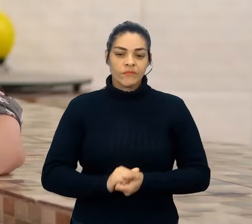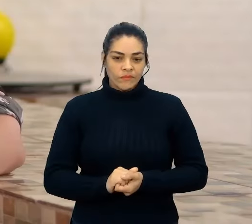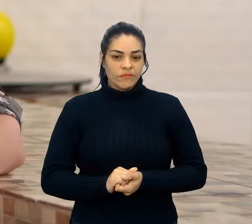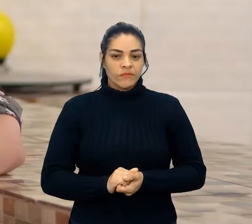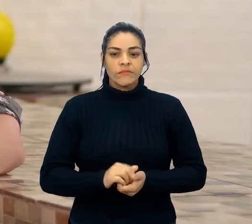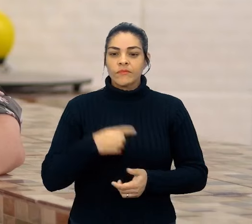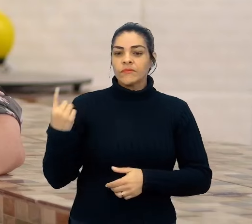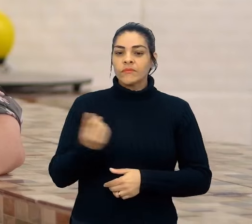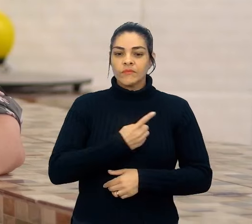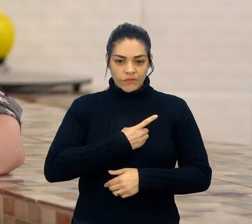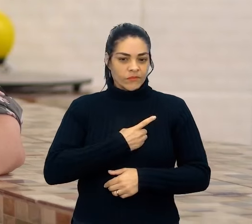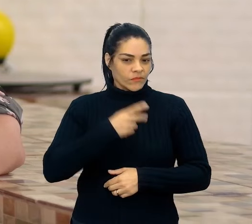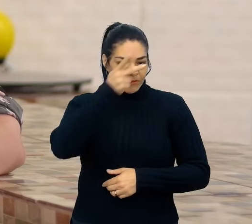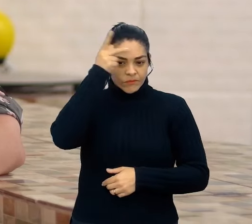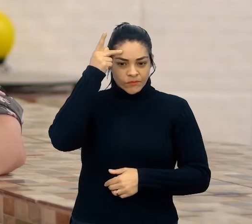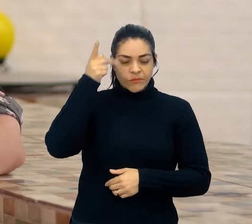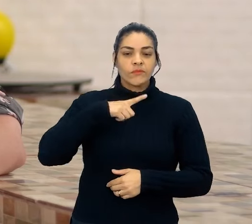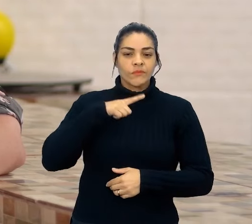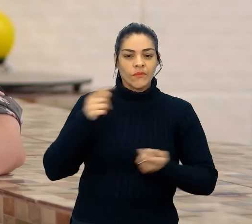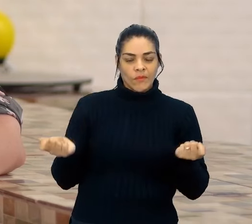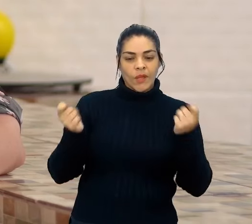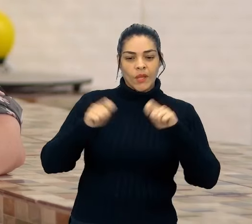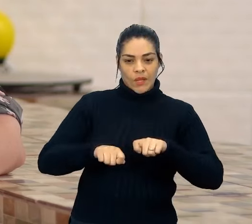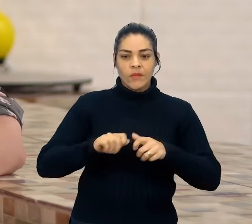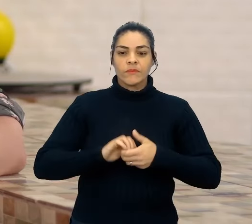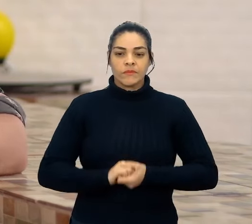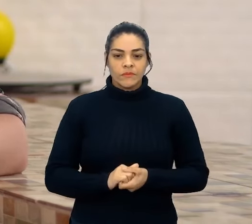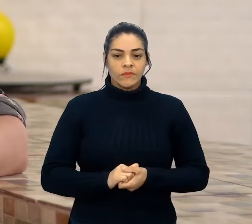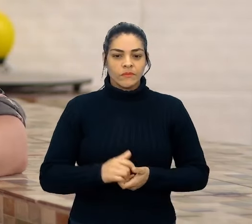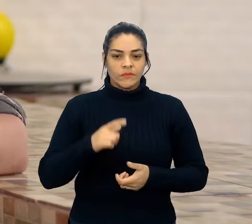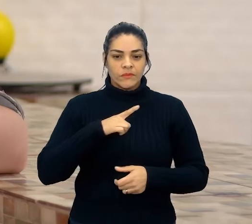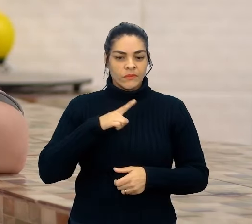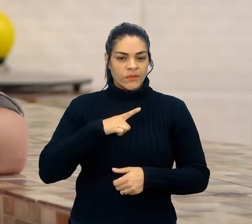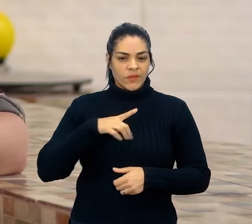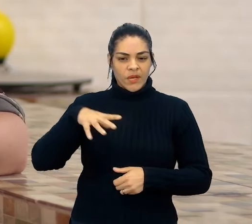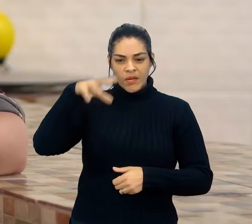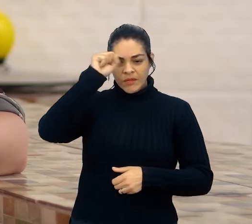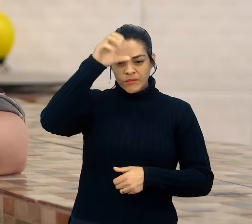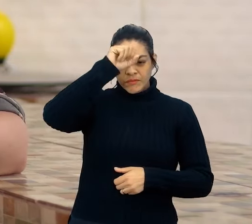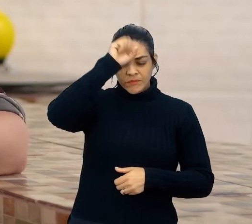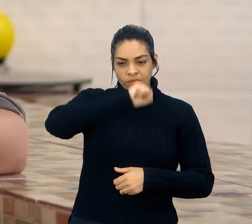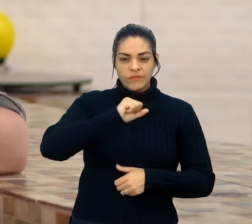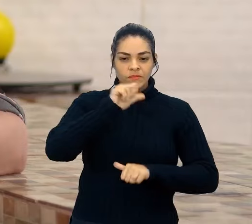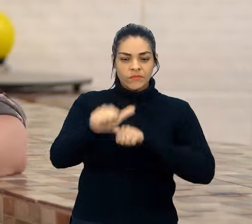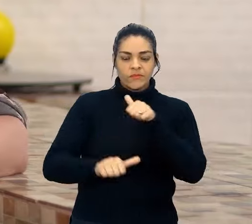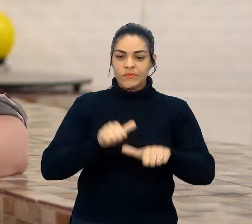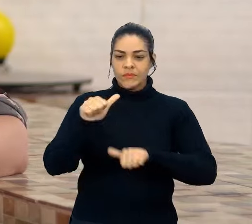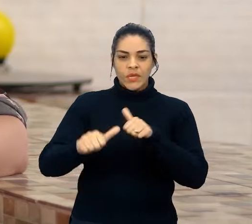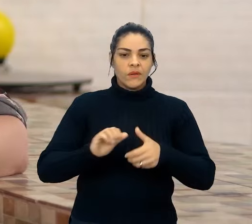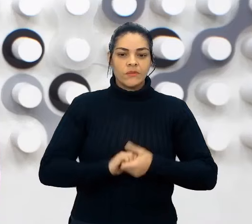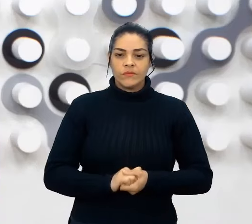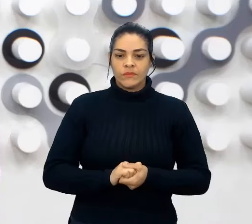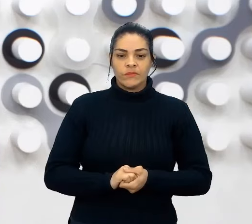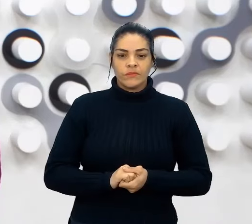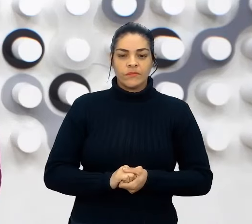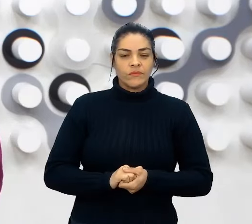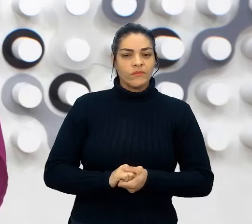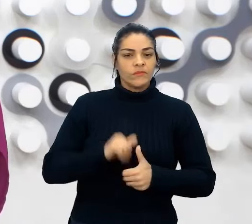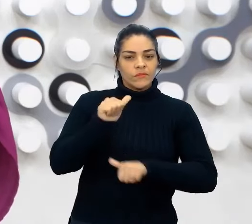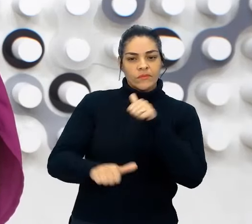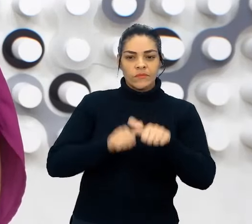Nós somos, assim, pessoas que têm essa possibilidade, né? Ouvir, aprender e transformar. Um